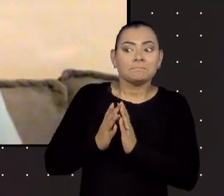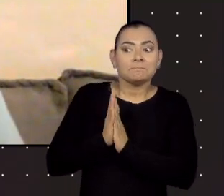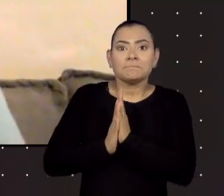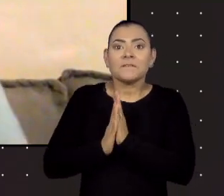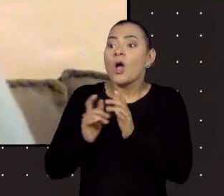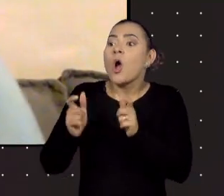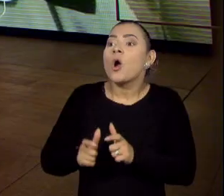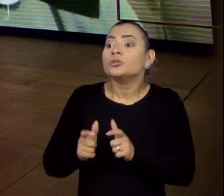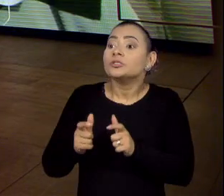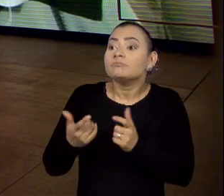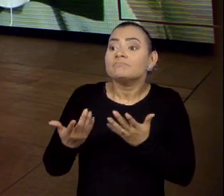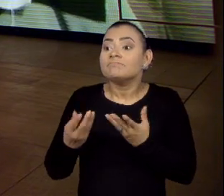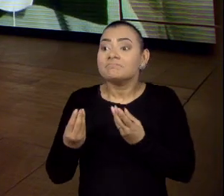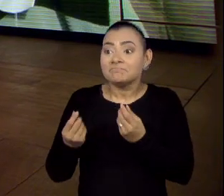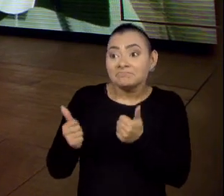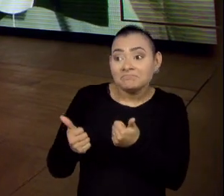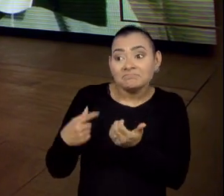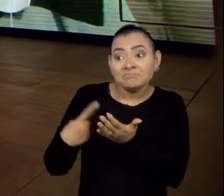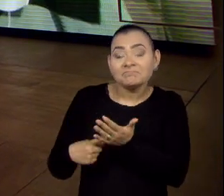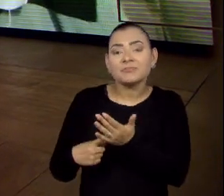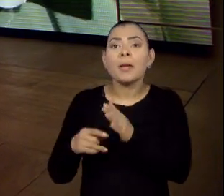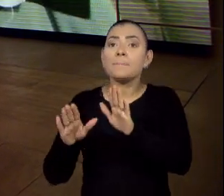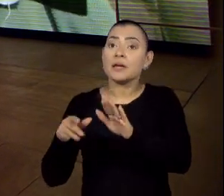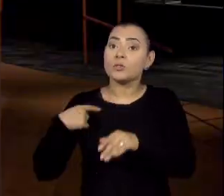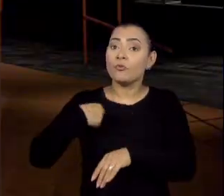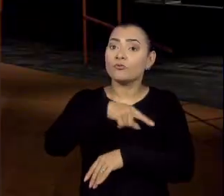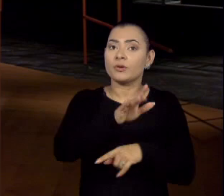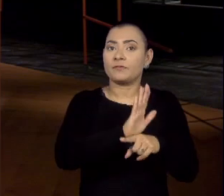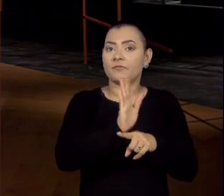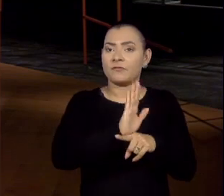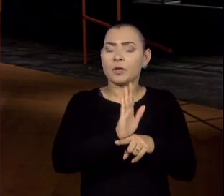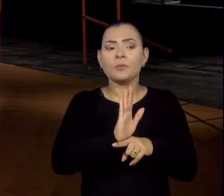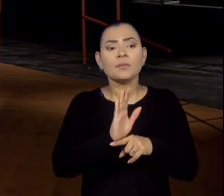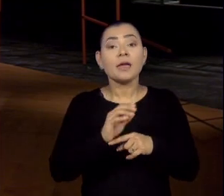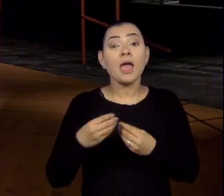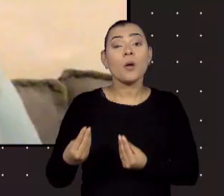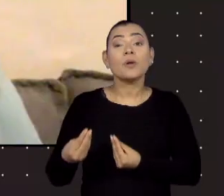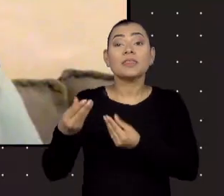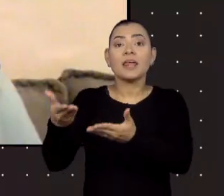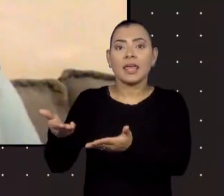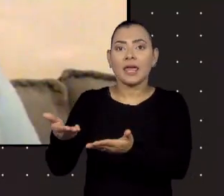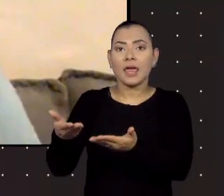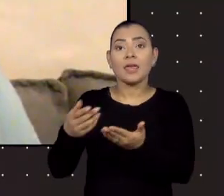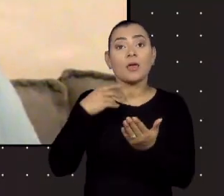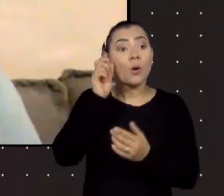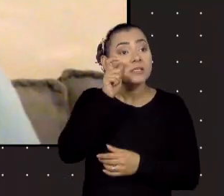Um dia assisti um filme, que eu lembro até hoje, o Rodolfo Valentino, entreguei e publicaram.